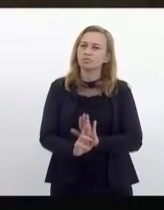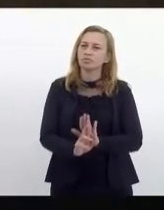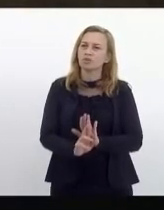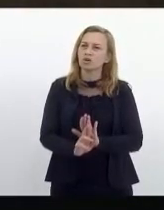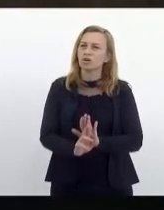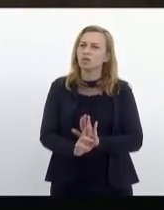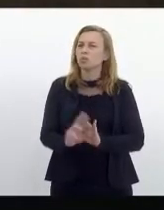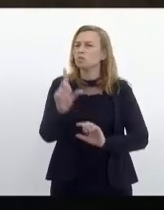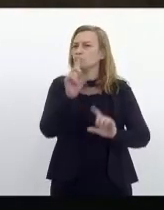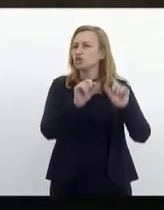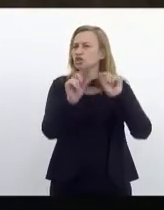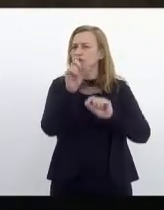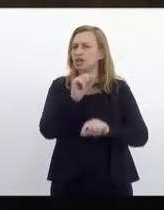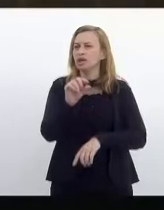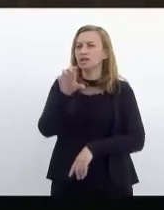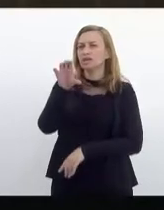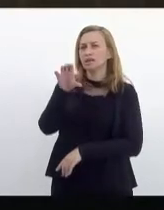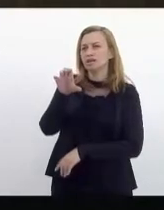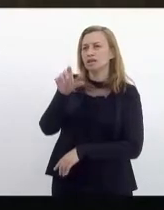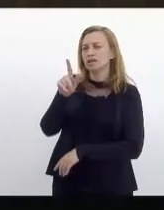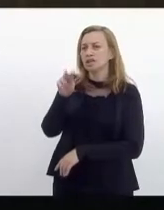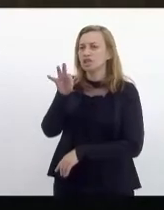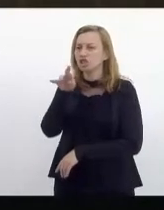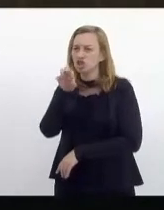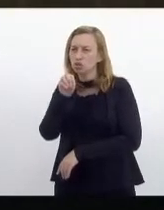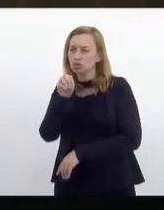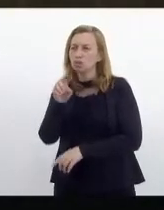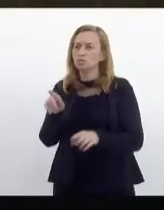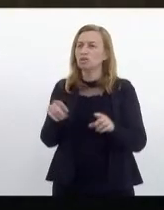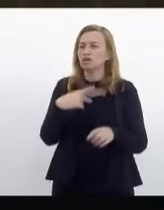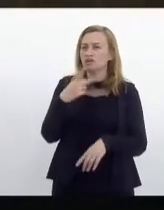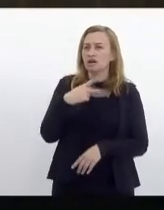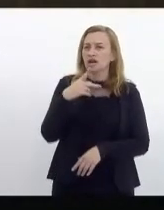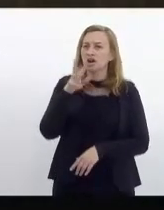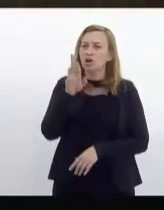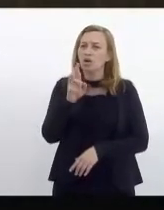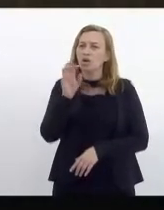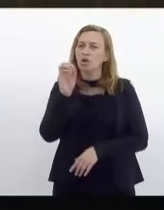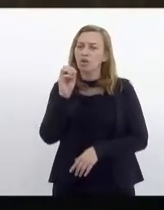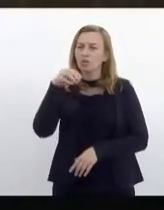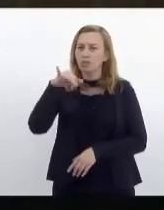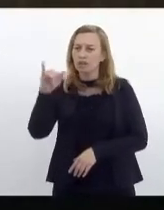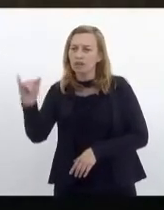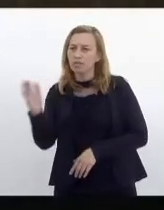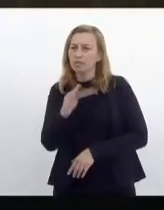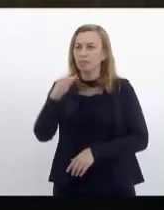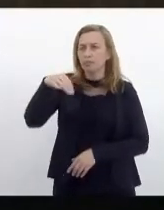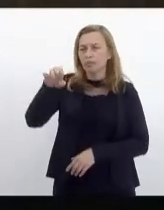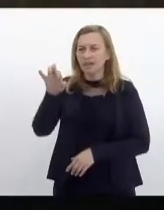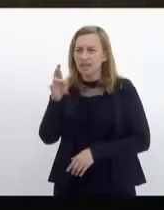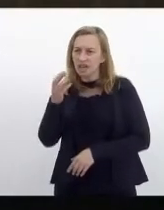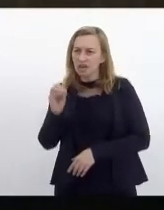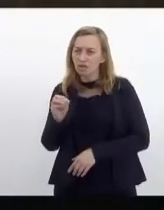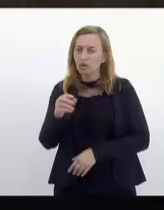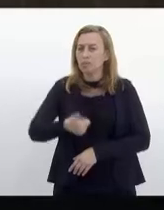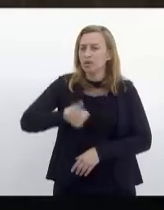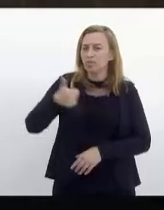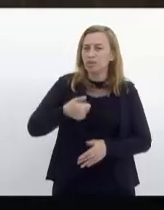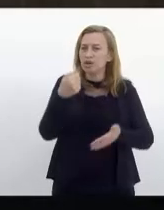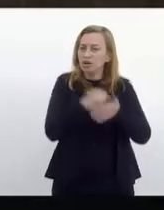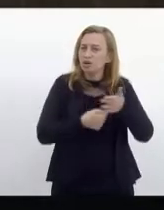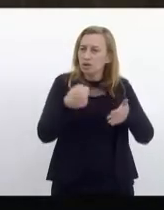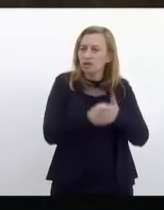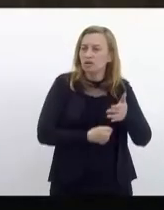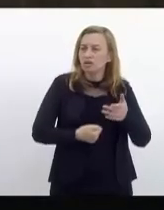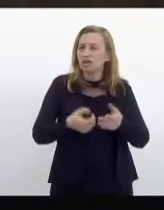quero destacar aqui, entre outras pessoas, a Romi Medeiros da Fonseca, que foi a primeira mulher a lutar na